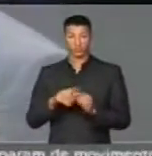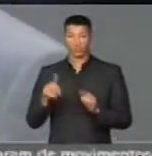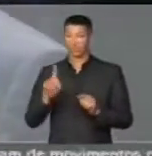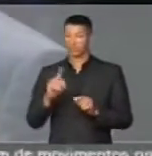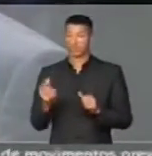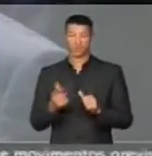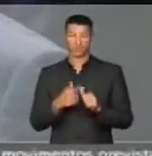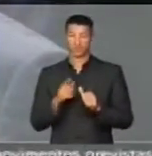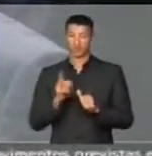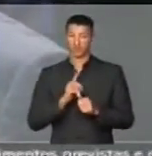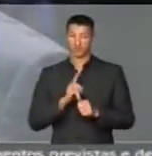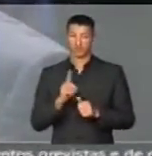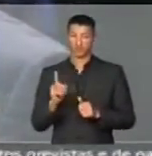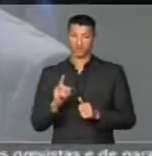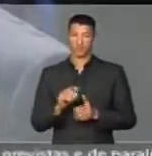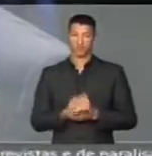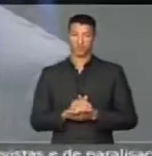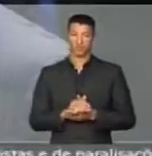foi o primeiro.